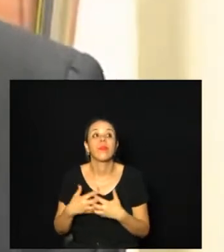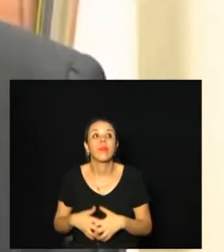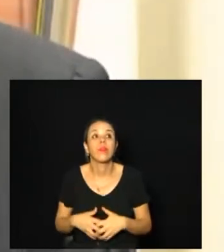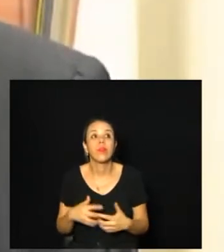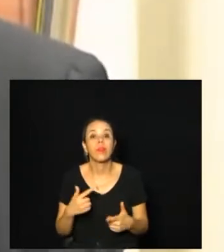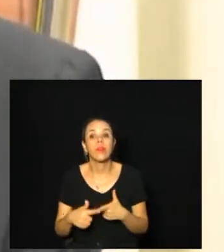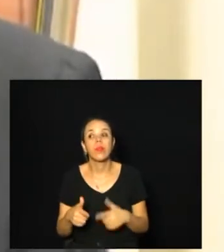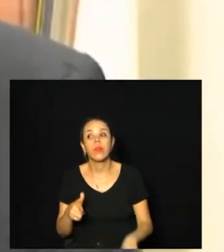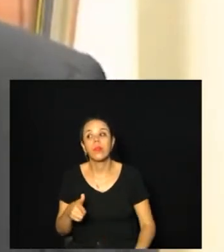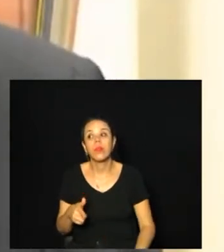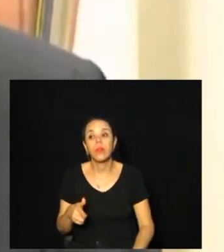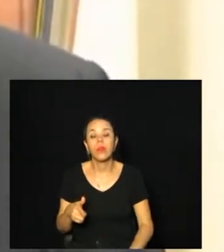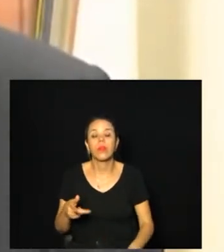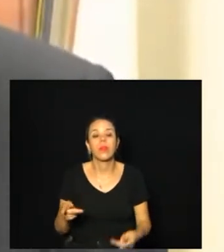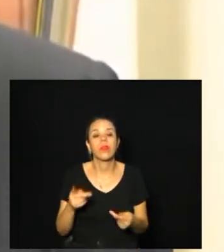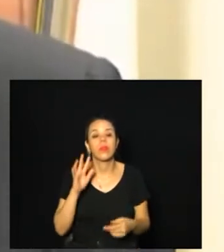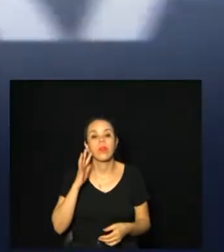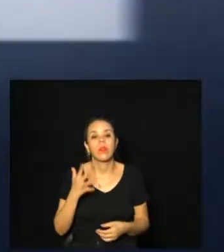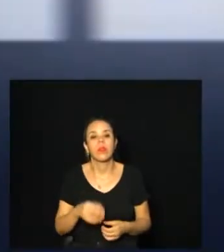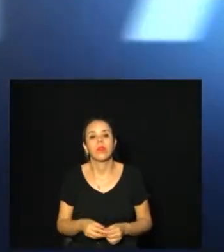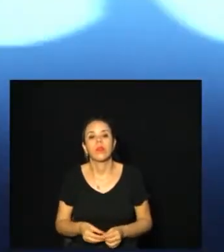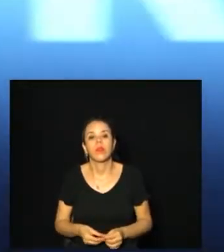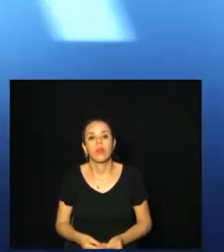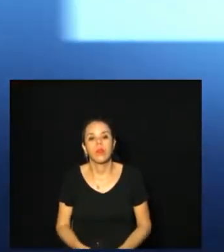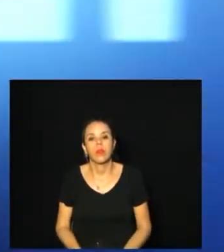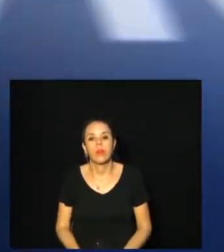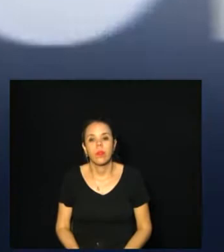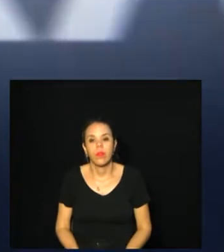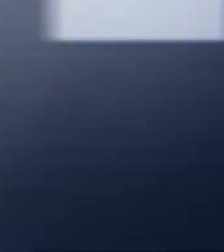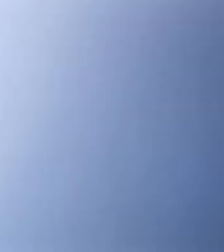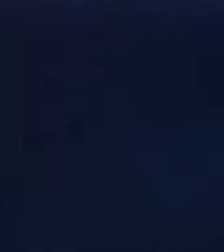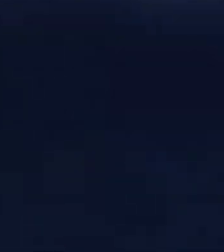a quem acionar para resolver essa questão.